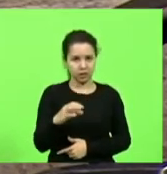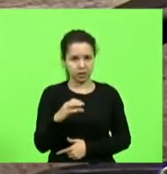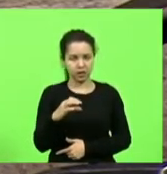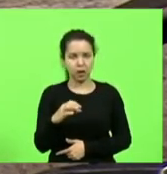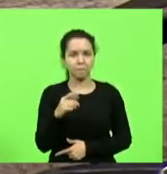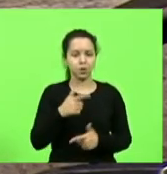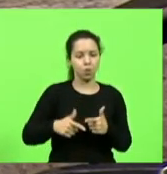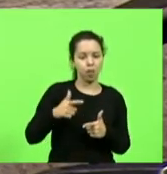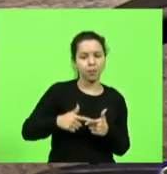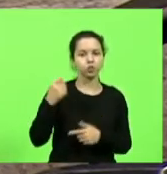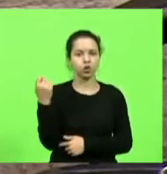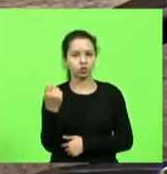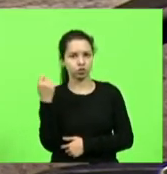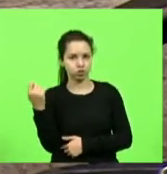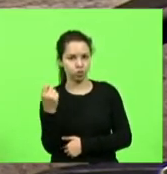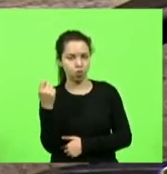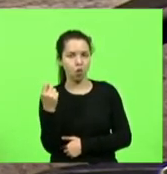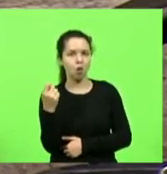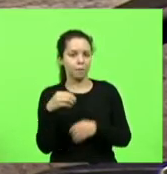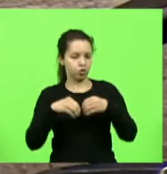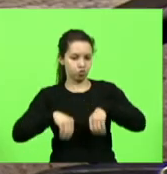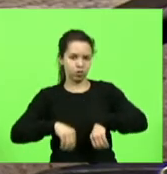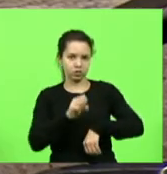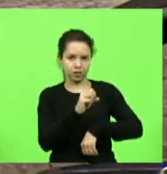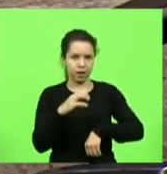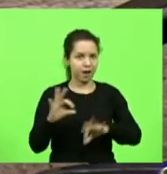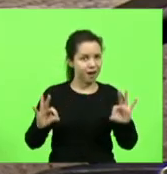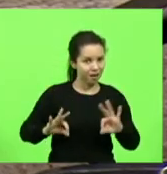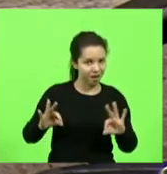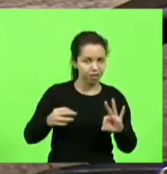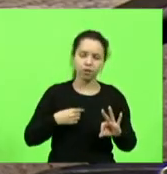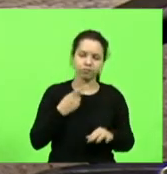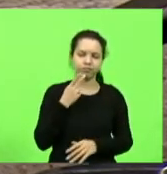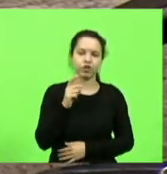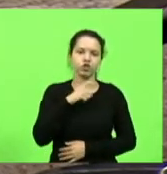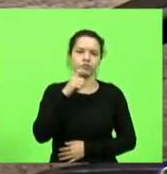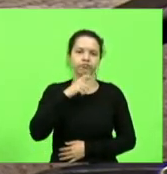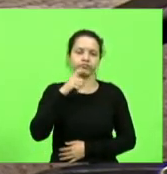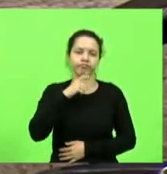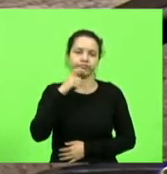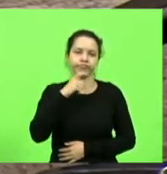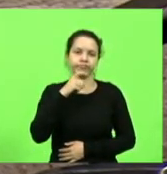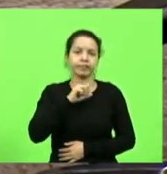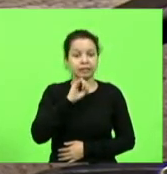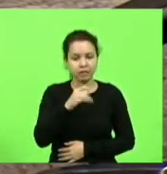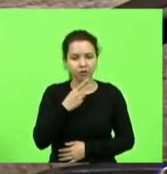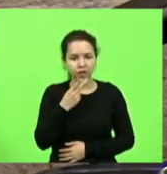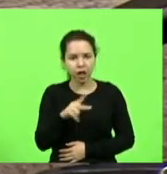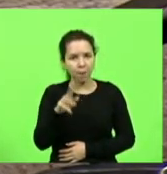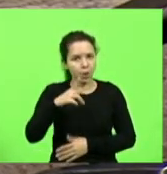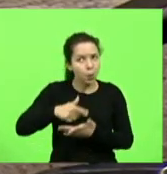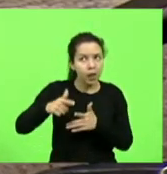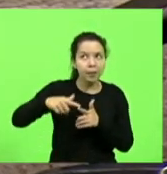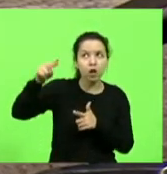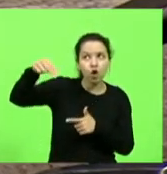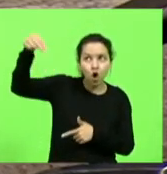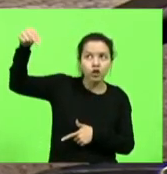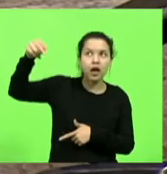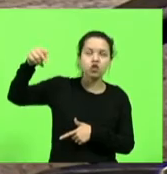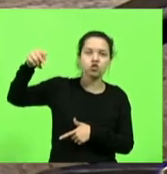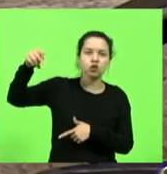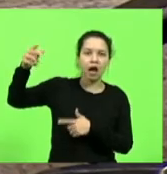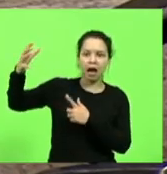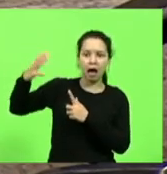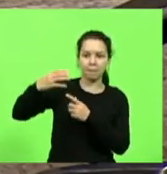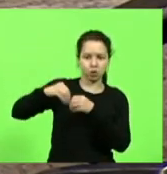do Rio Grande do Sul não afeta Santa Catarina, eu vou estar mentindo. Se eu disser que o problema lá do Nordeste não me afeta aqui, eu vou estar mentindo.